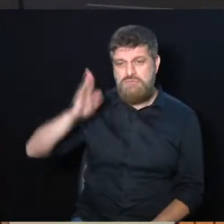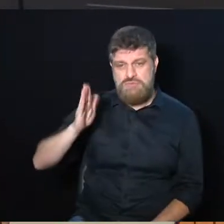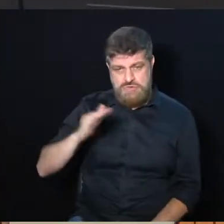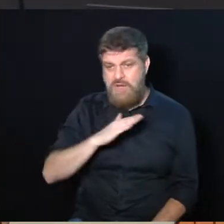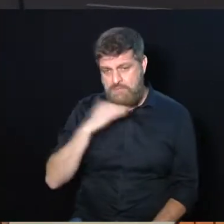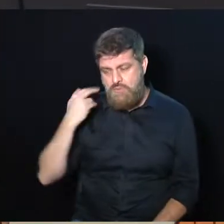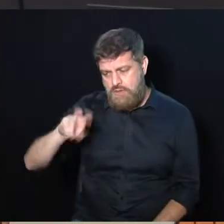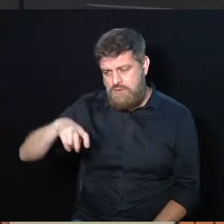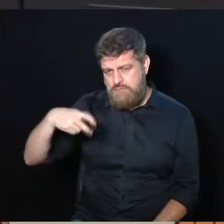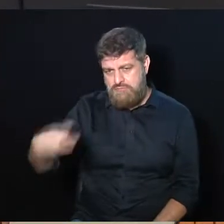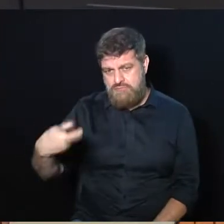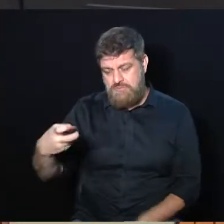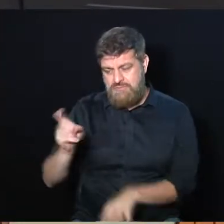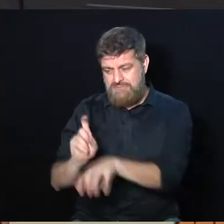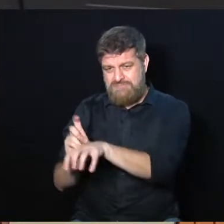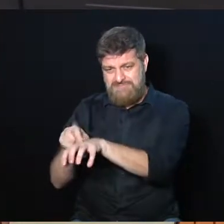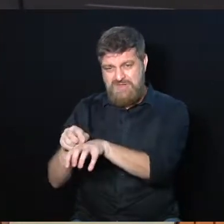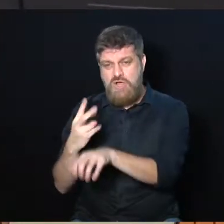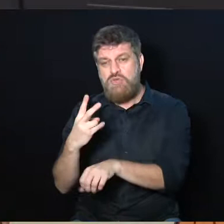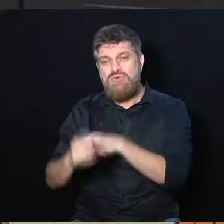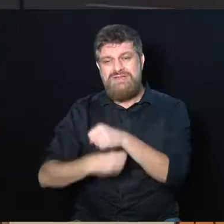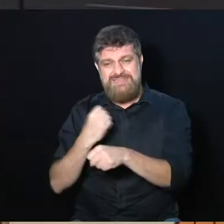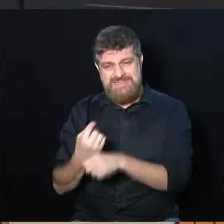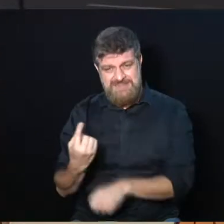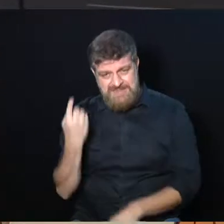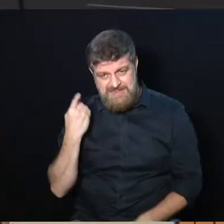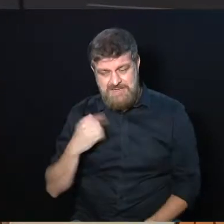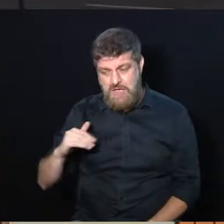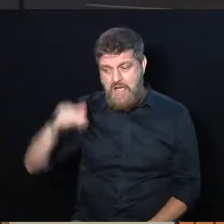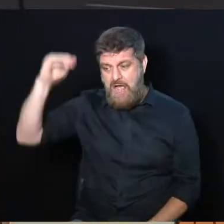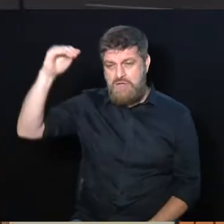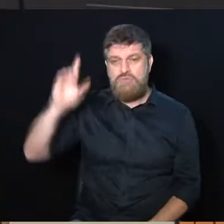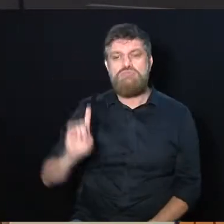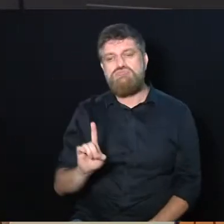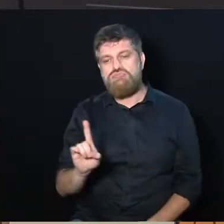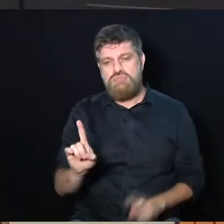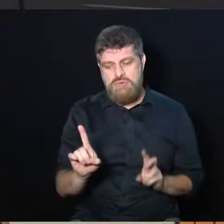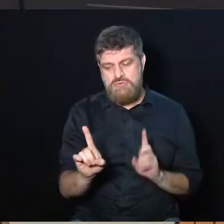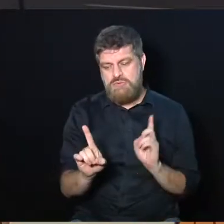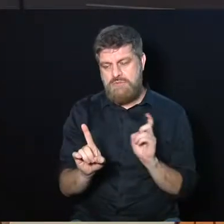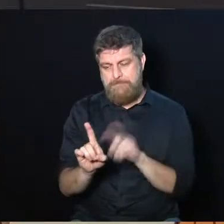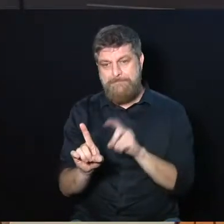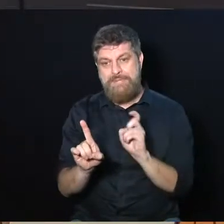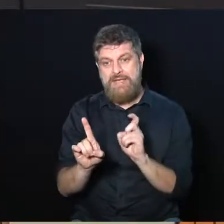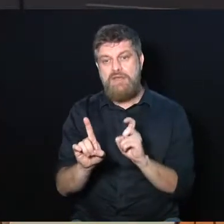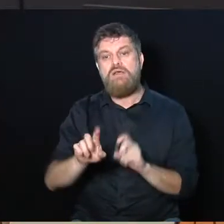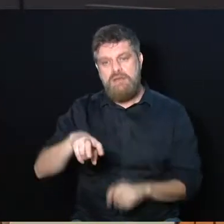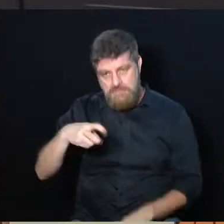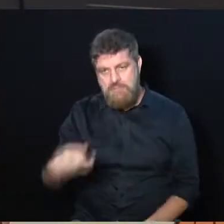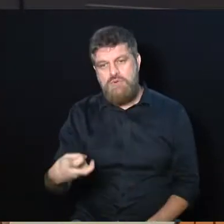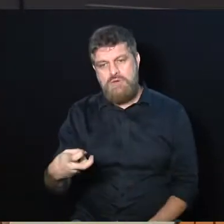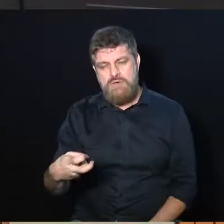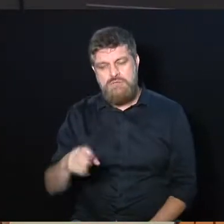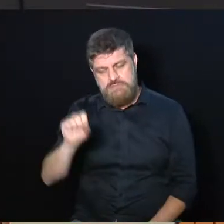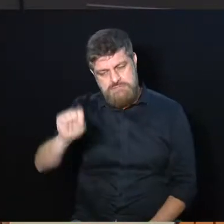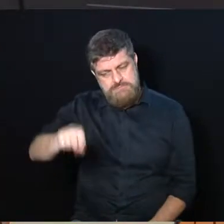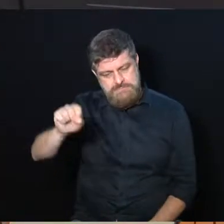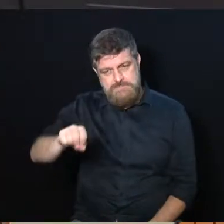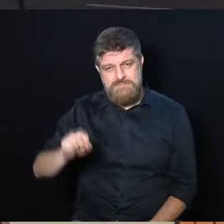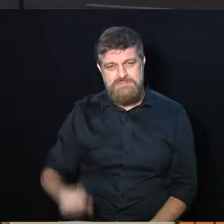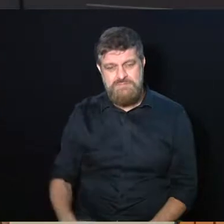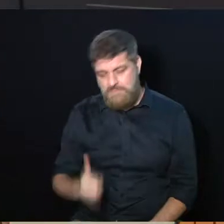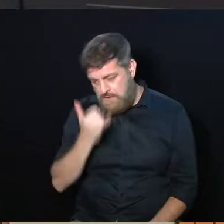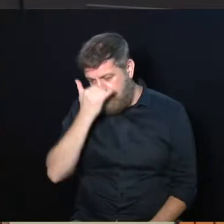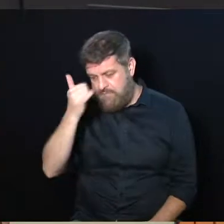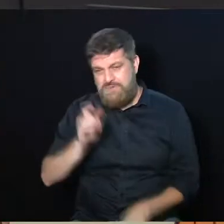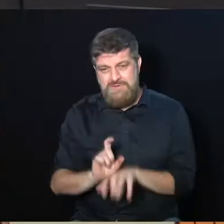em adulto também, há 2 anos atrás, um caso fatal em adulto. Então, isso é importante, porque, diante de um acidente escorpiônico, quase